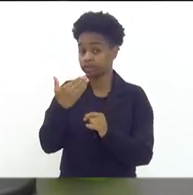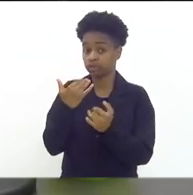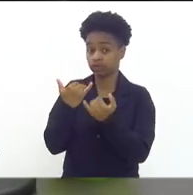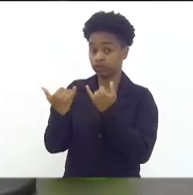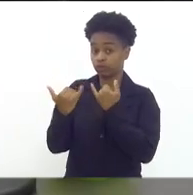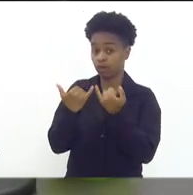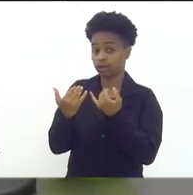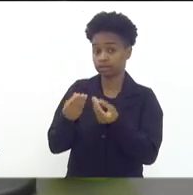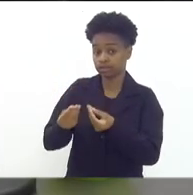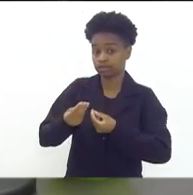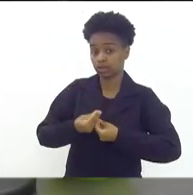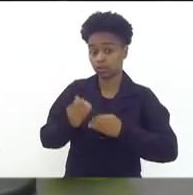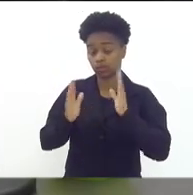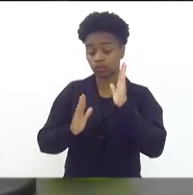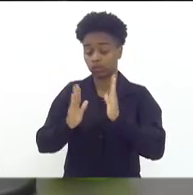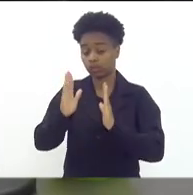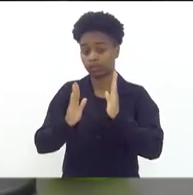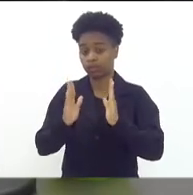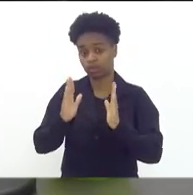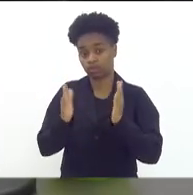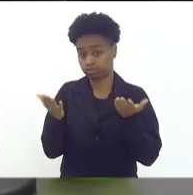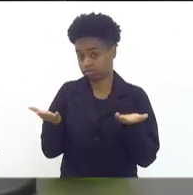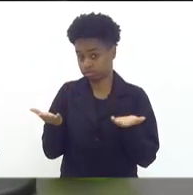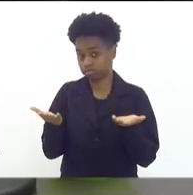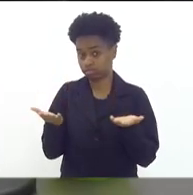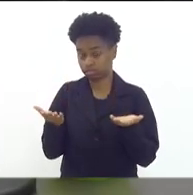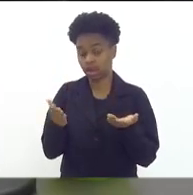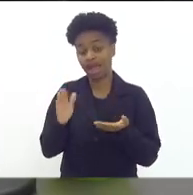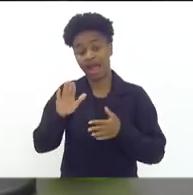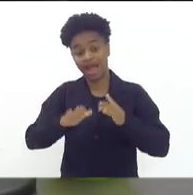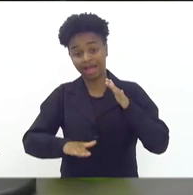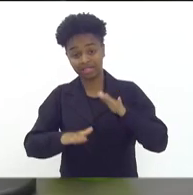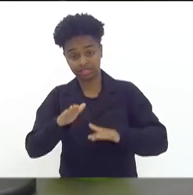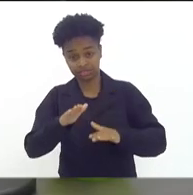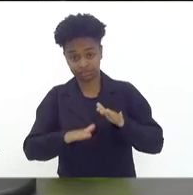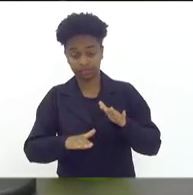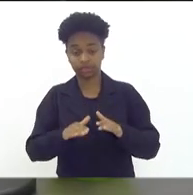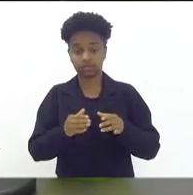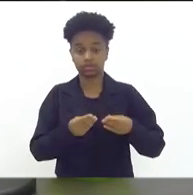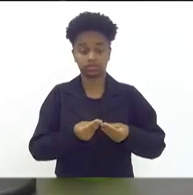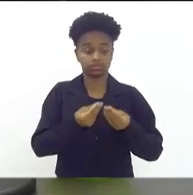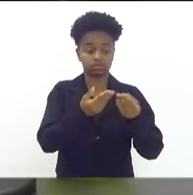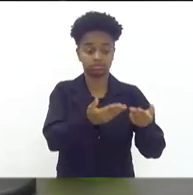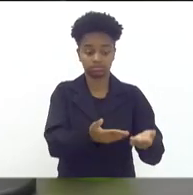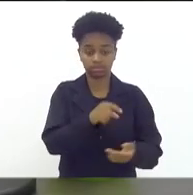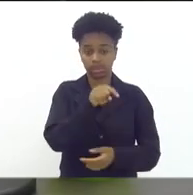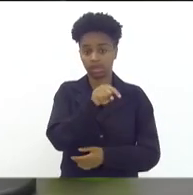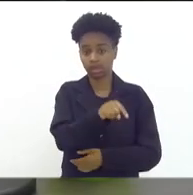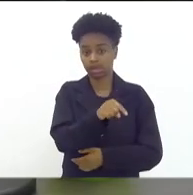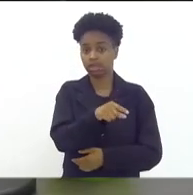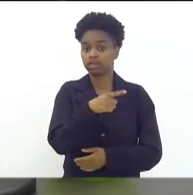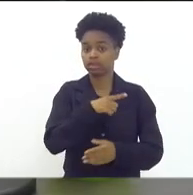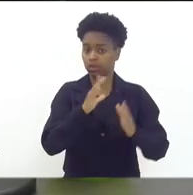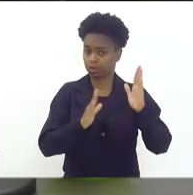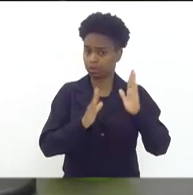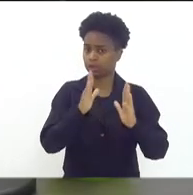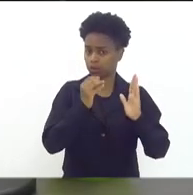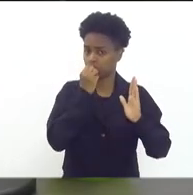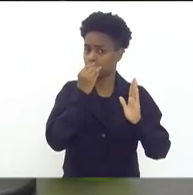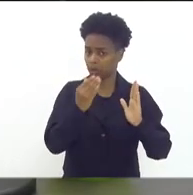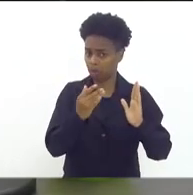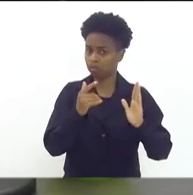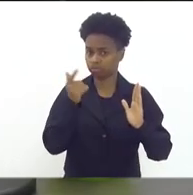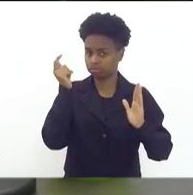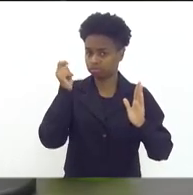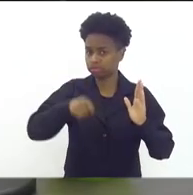seja dada num prazo razoável muitas das vezes isso vai para a câmara com prazo razoável para que ele